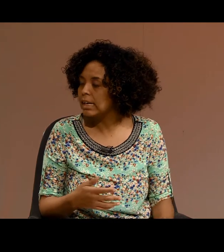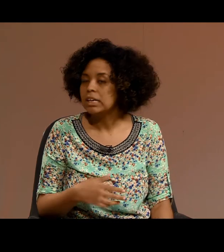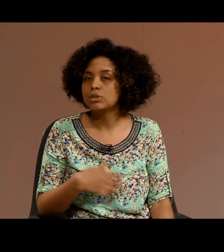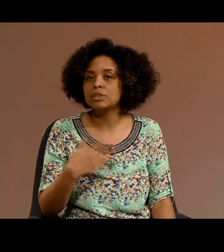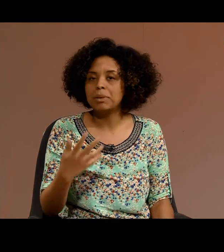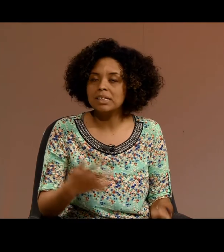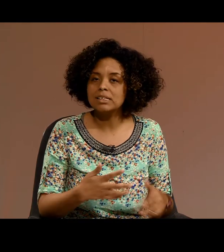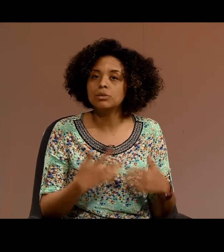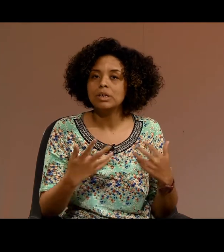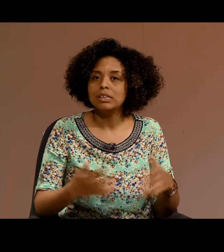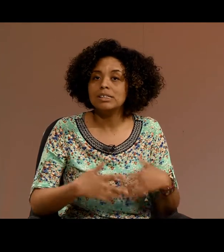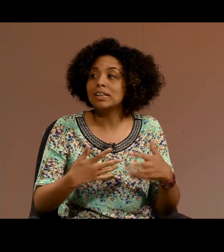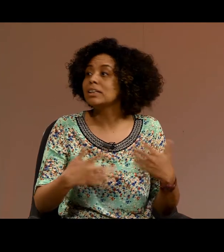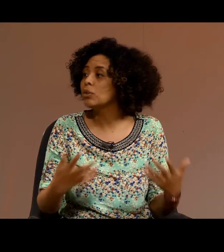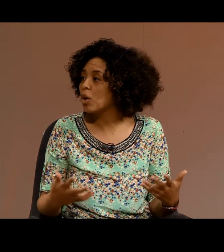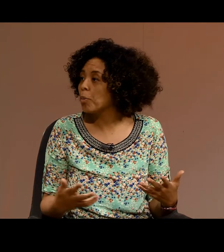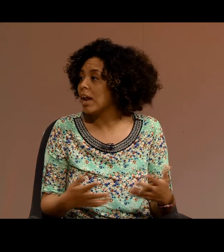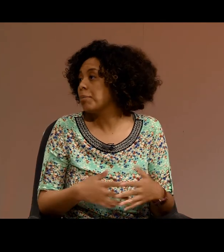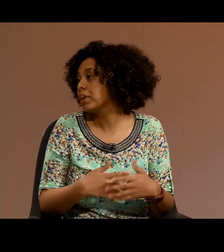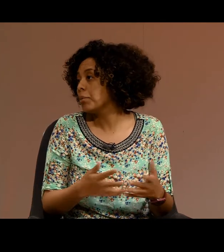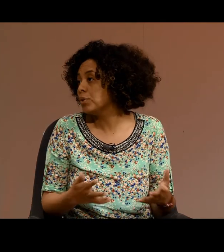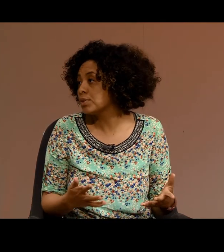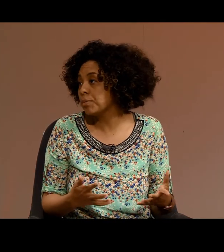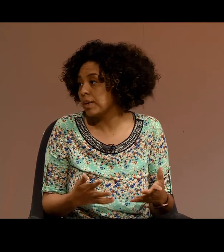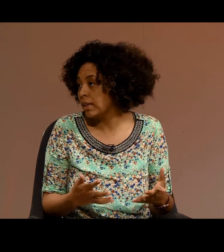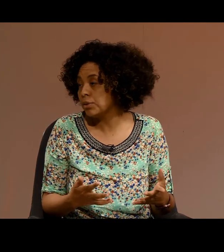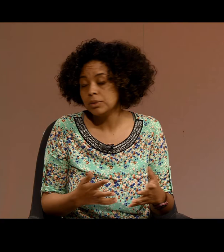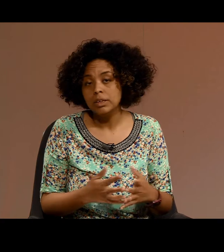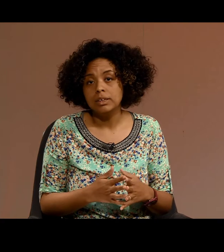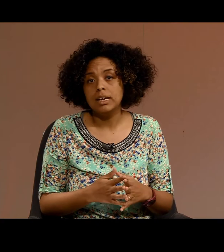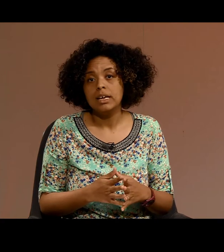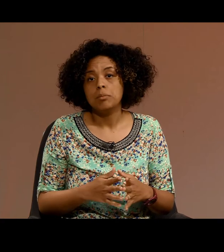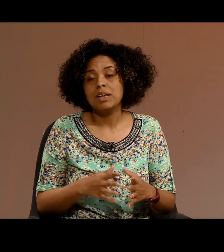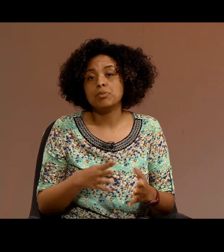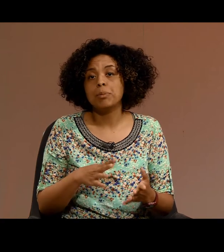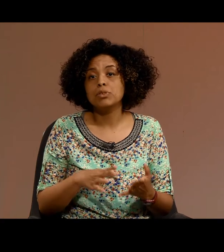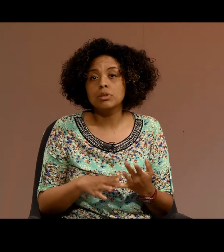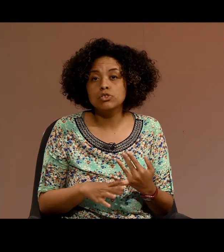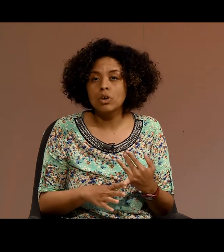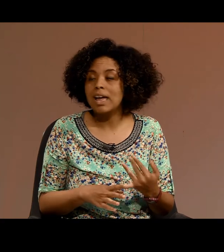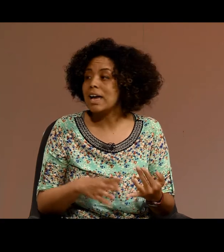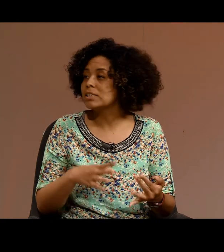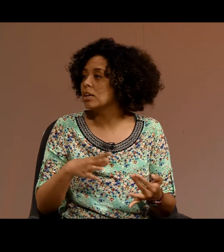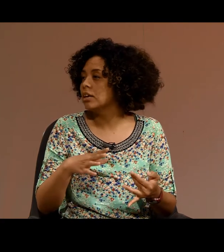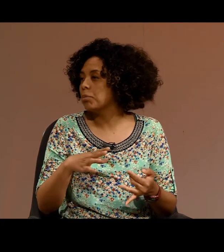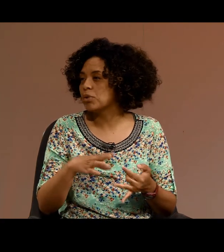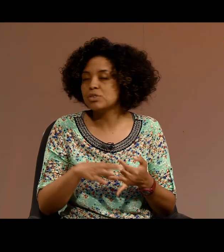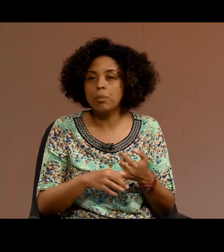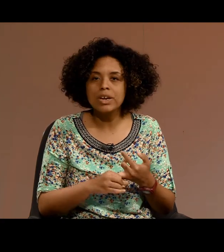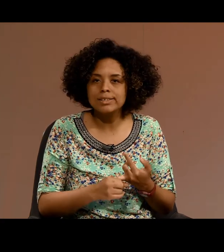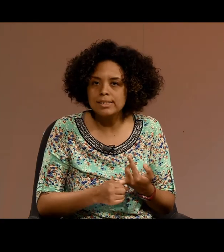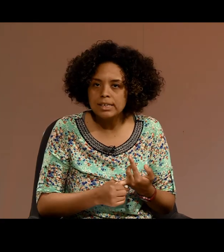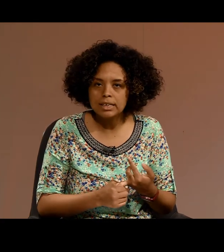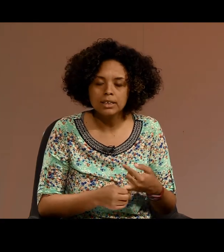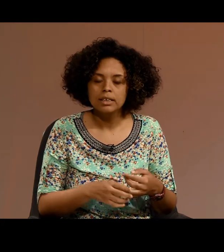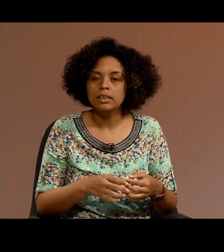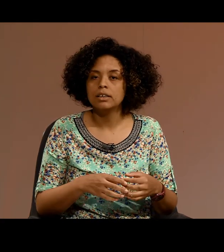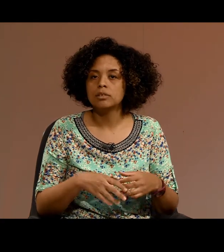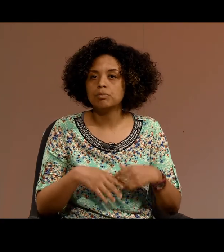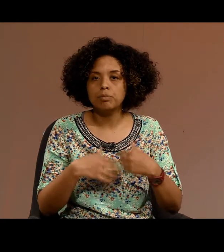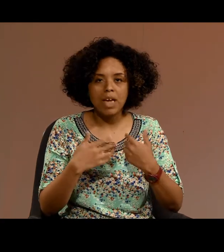jornais, né, isso também está se tentando recuperar, porque muito se perdeu, né, mas uma produção em jornais, produziu